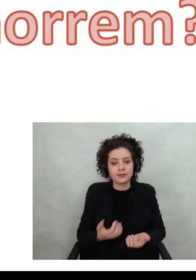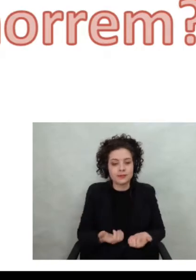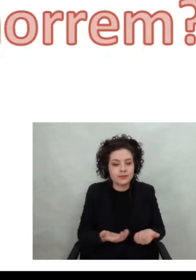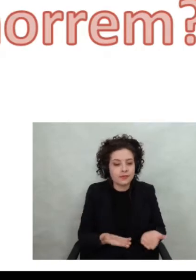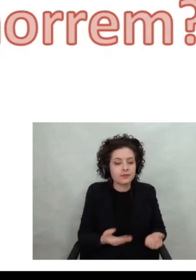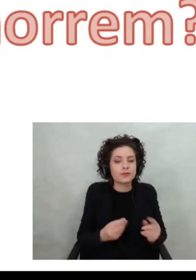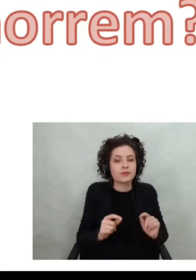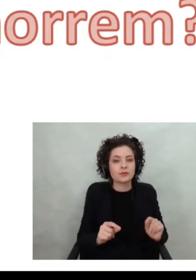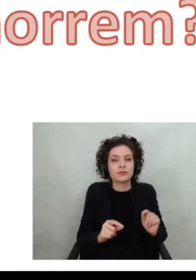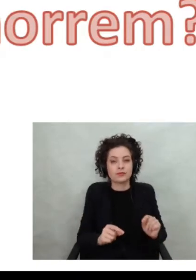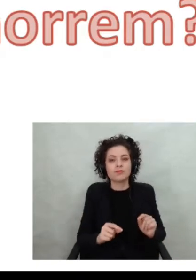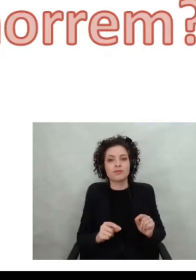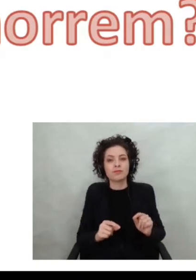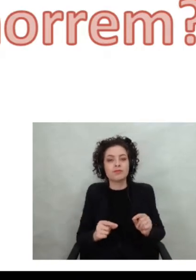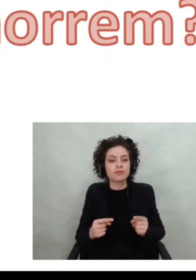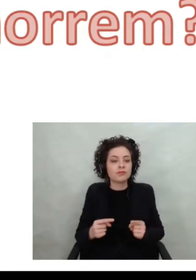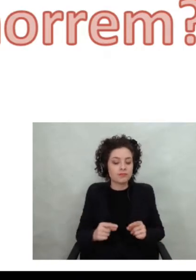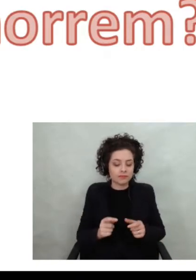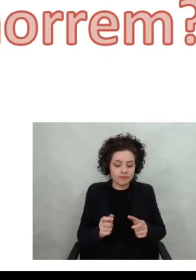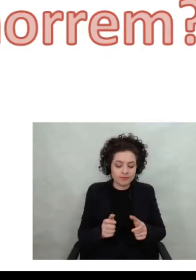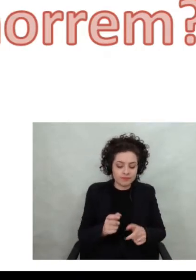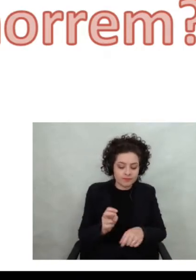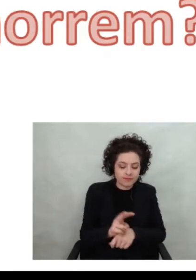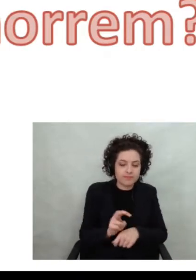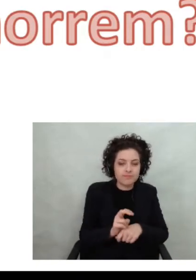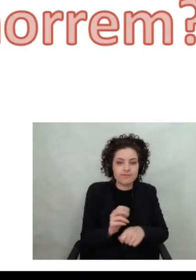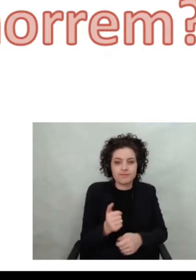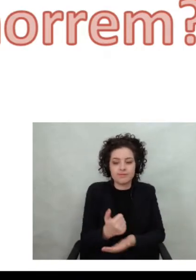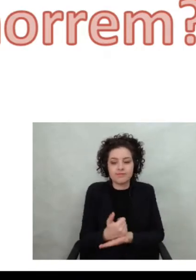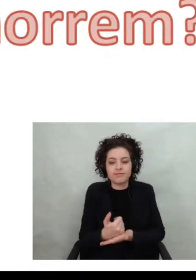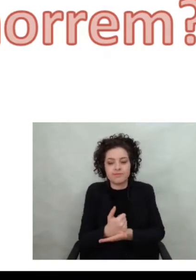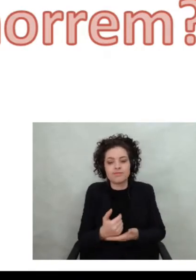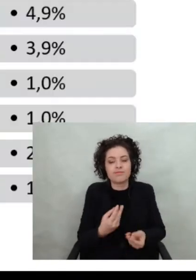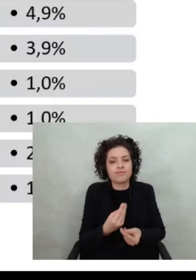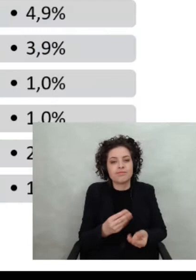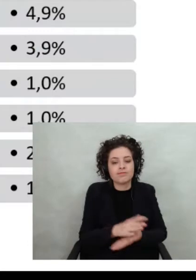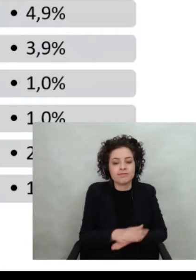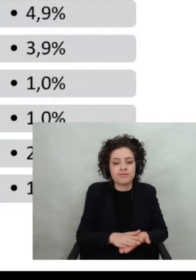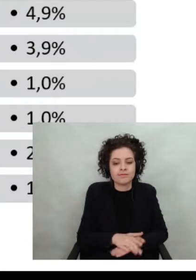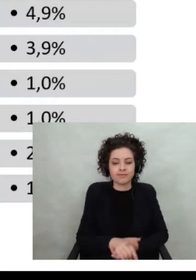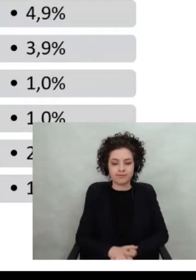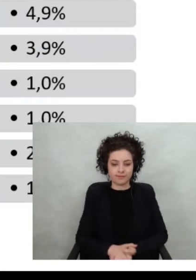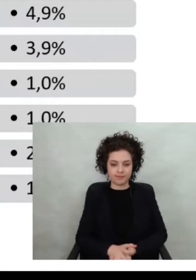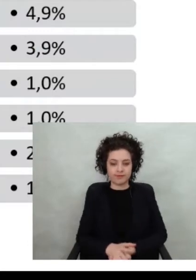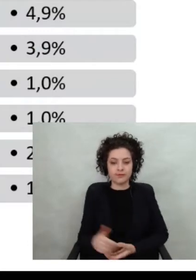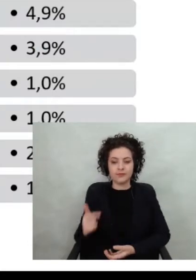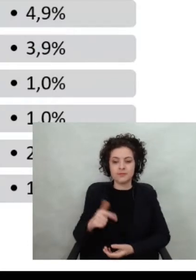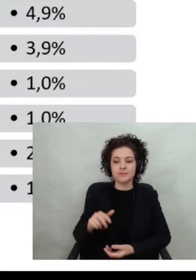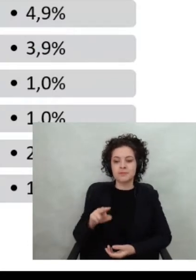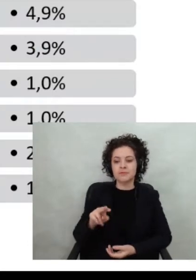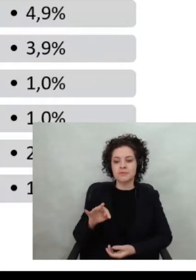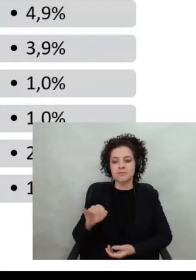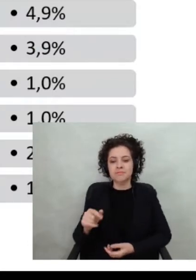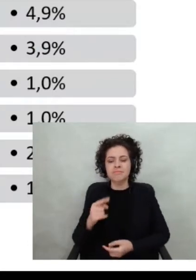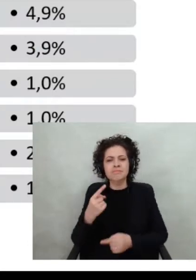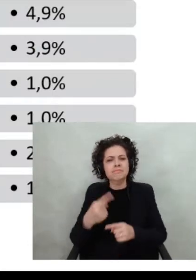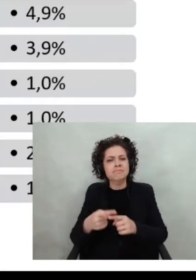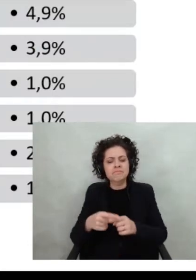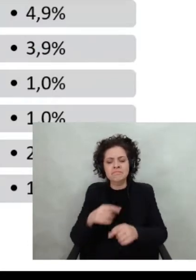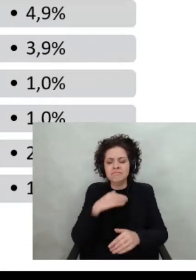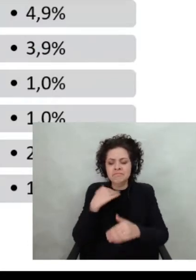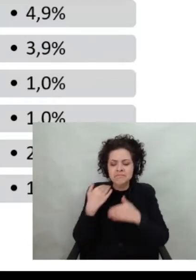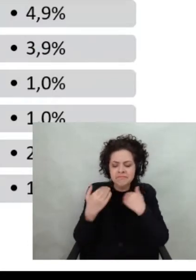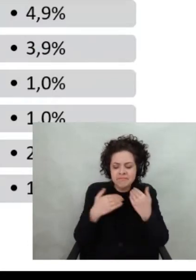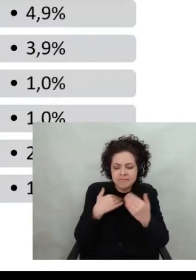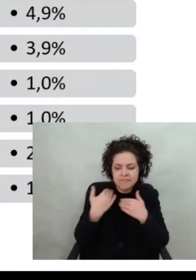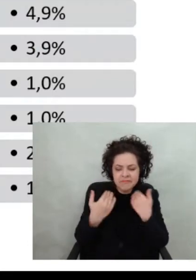antiviral para esses pacientes. Um outro aspecto interessante da questão da terapia intensiva é por que os doentes morrem. Nós